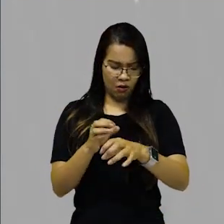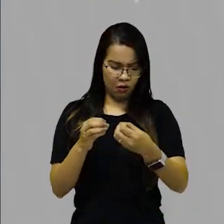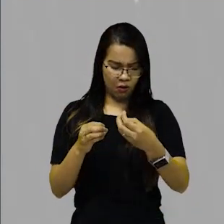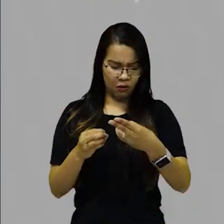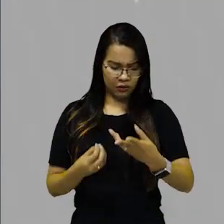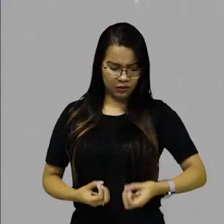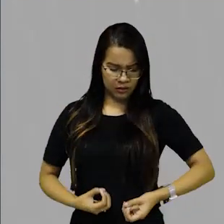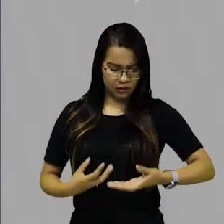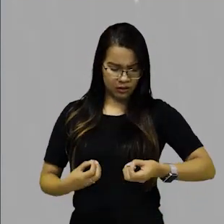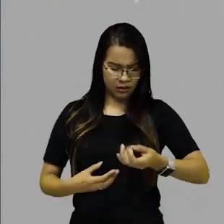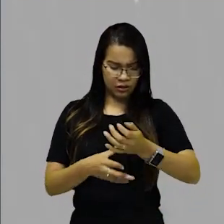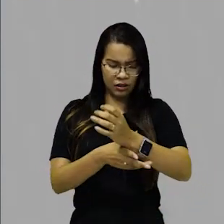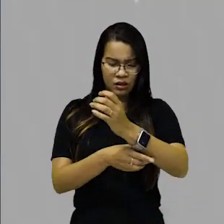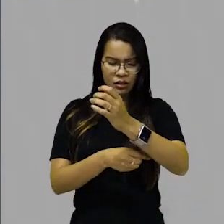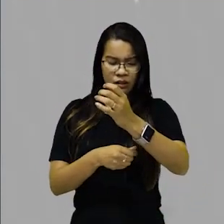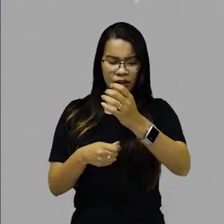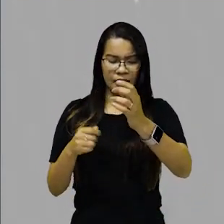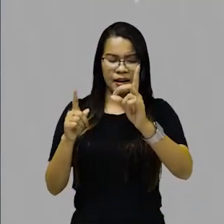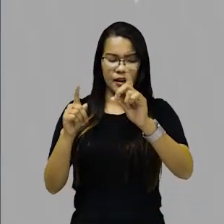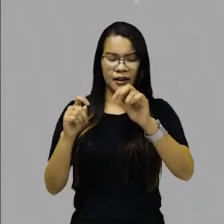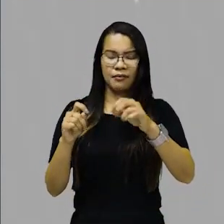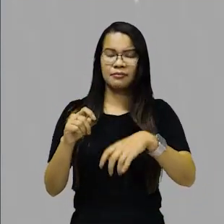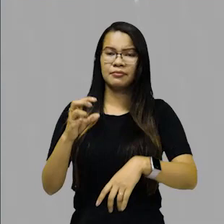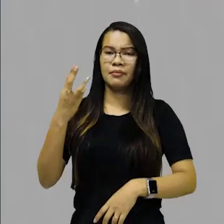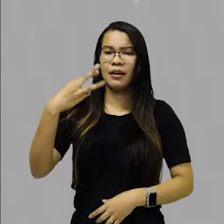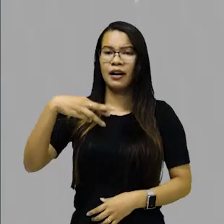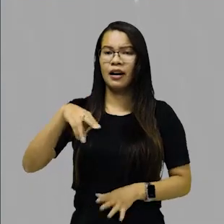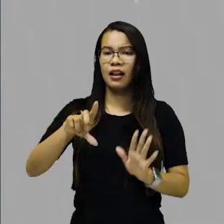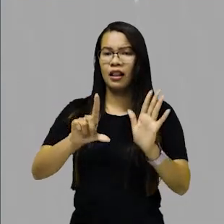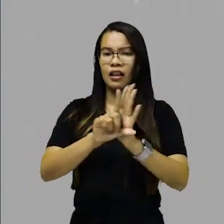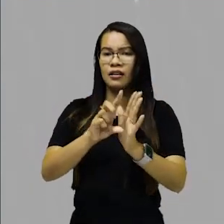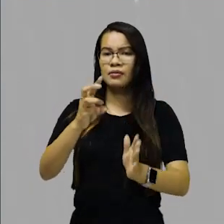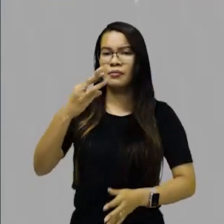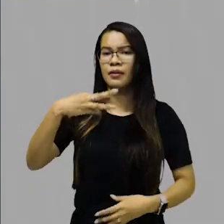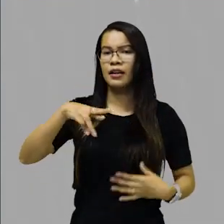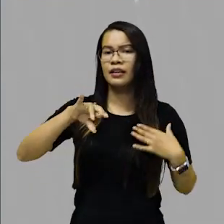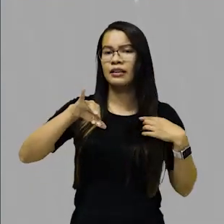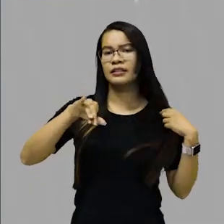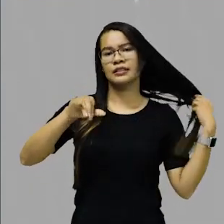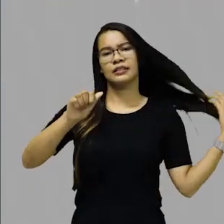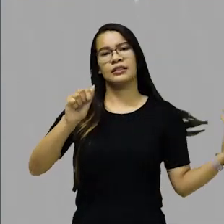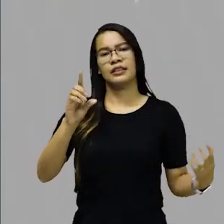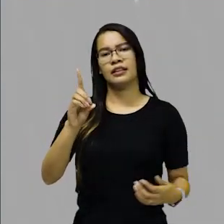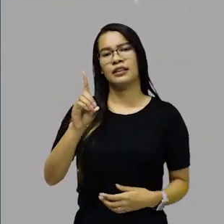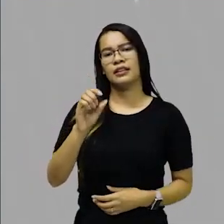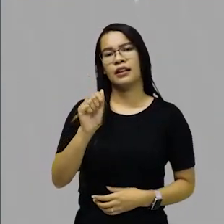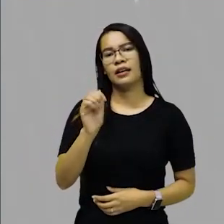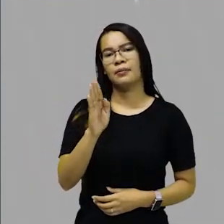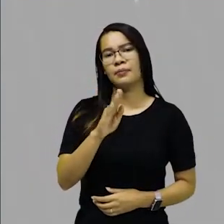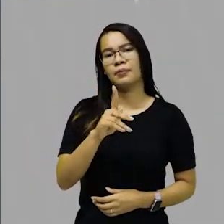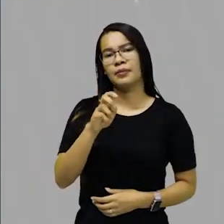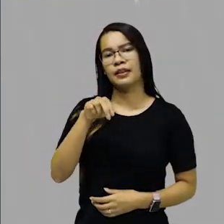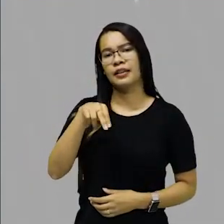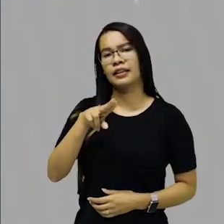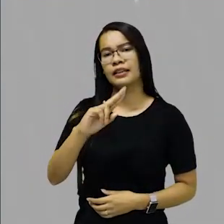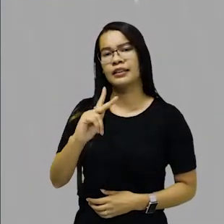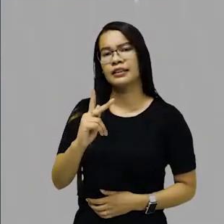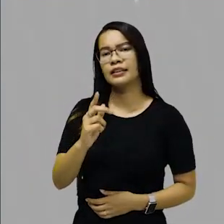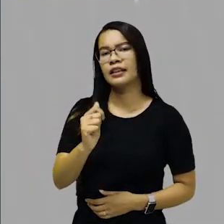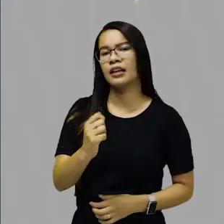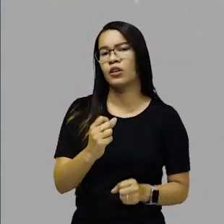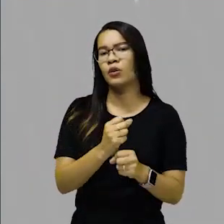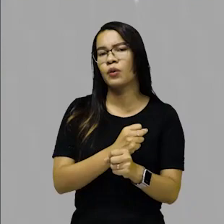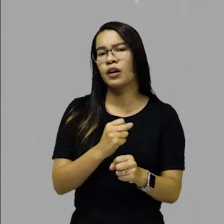assédio, é a Lei Maria da Penha. A Lei Maria da Penha, que é a Lei 11.340, é uma lei de 2006.